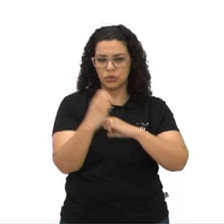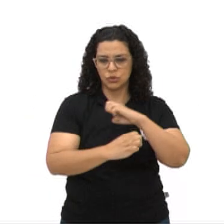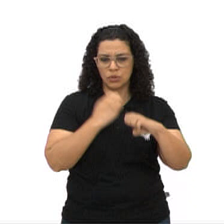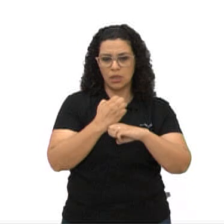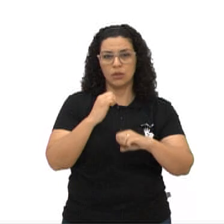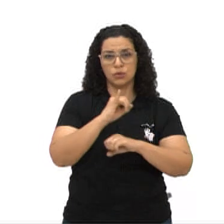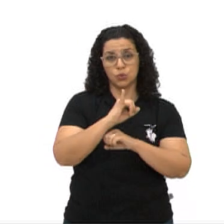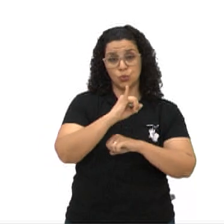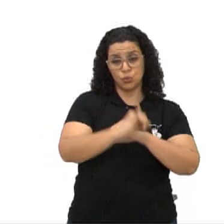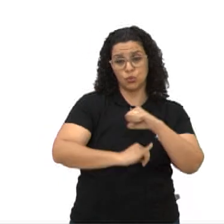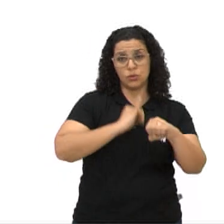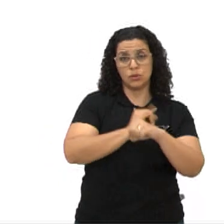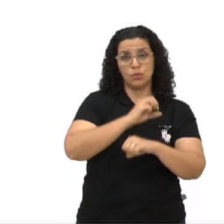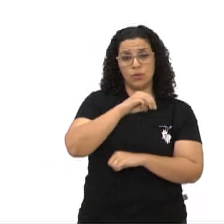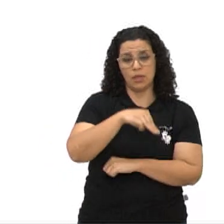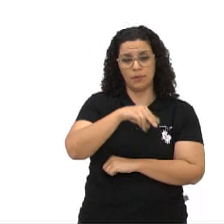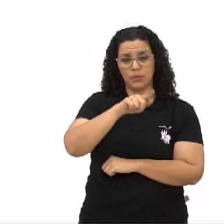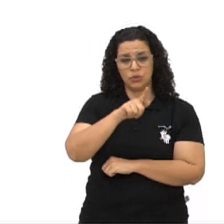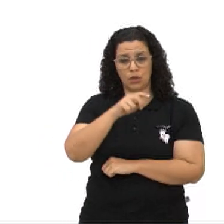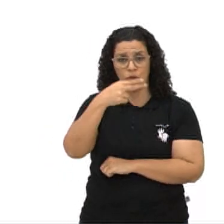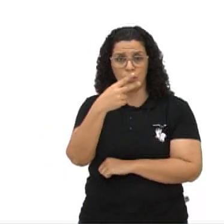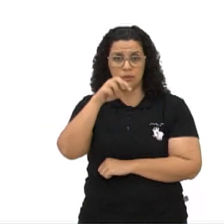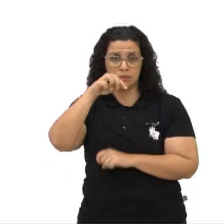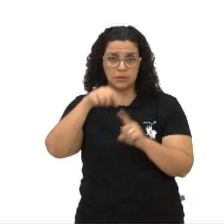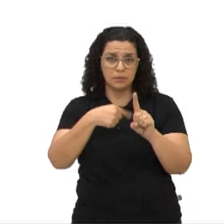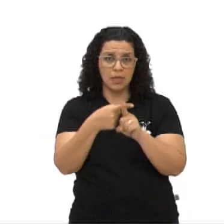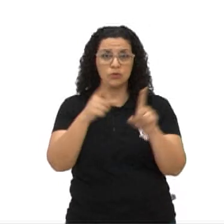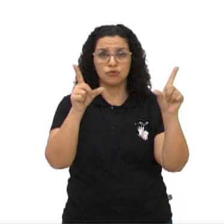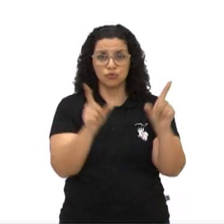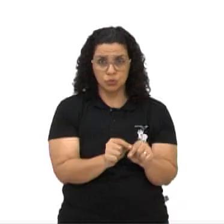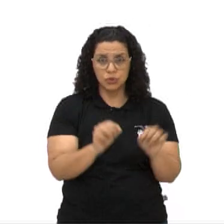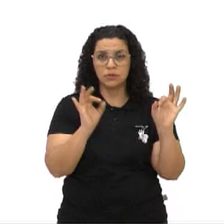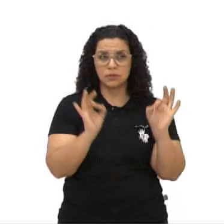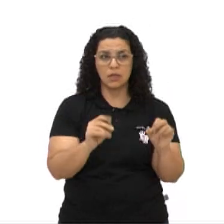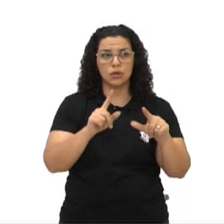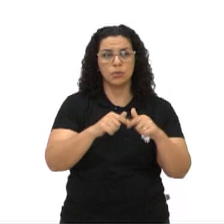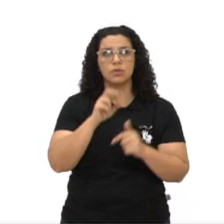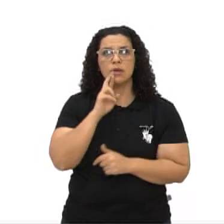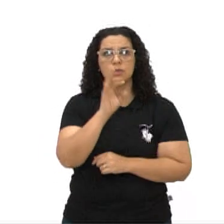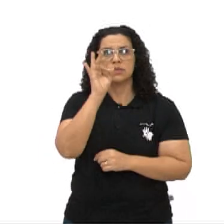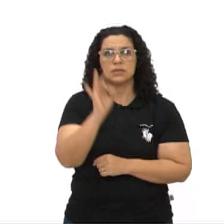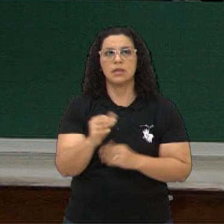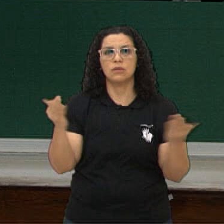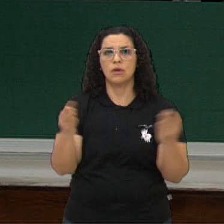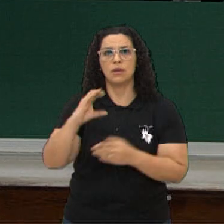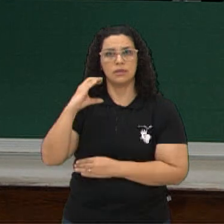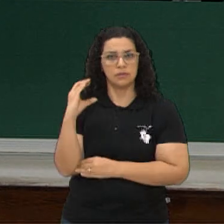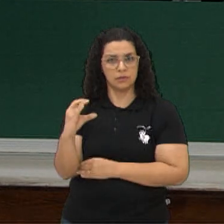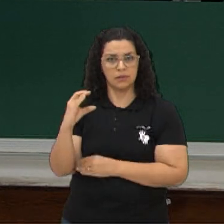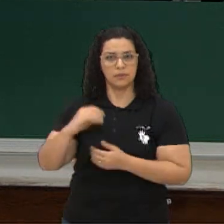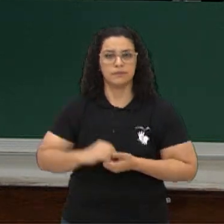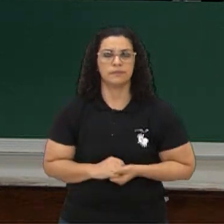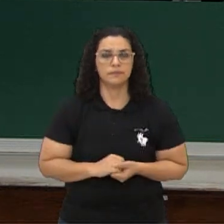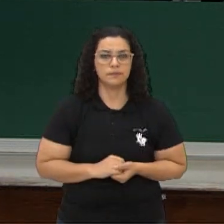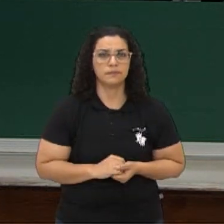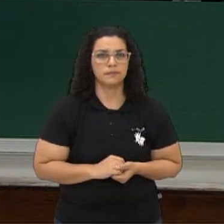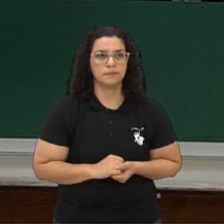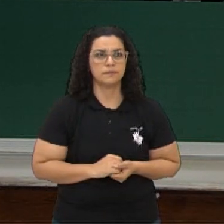os íons do Mg2+, reduzem-se, certo? E aí, a resposta correta, então, é a letra